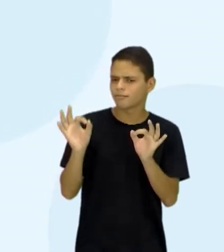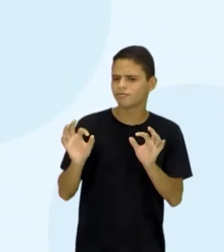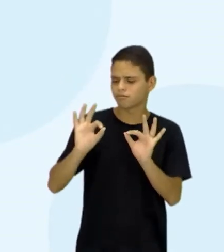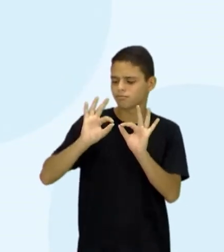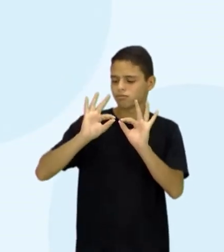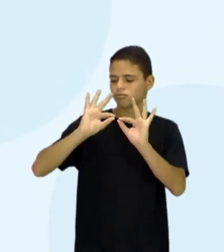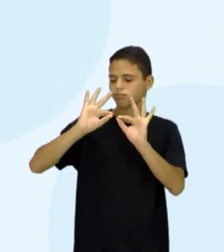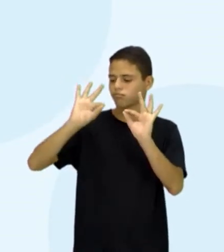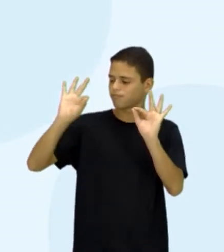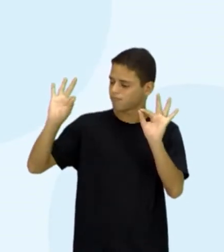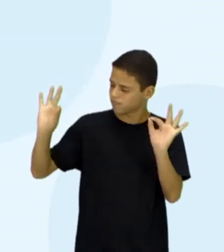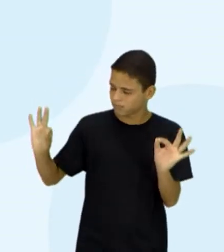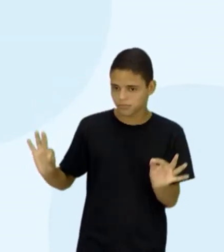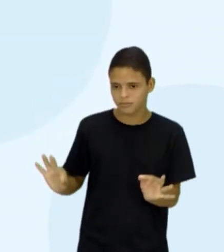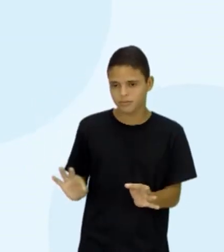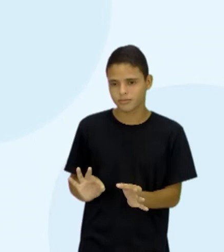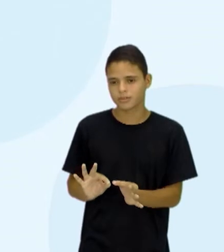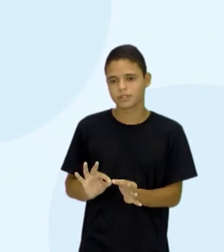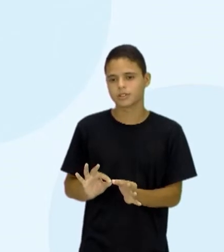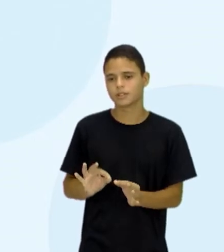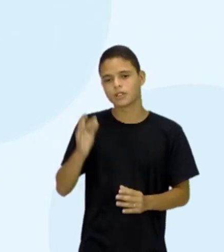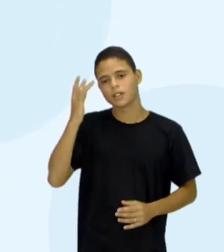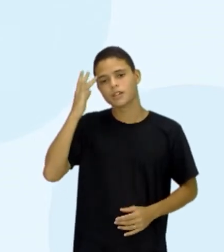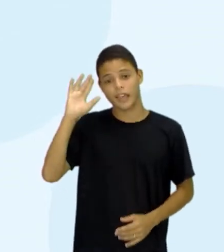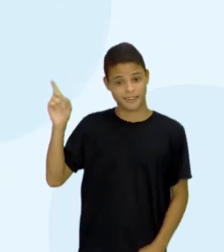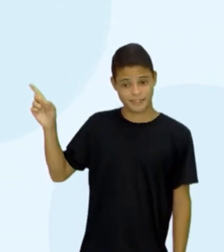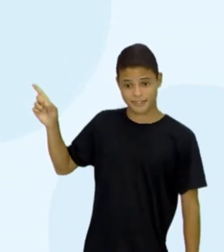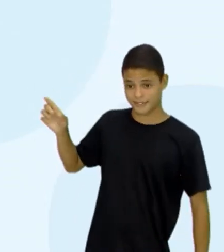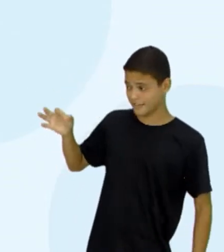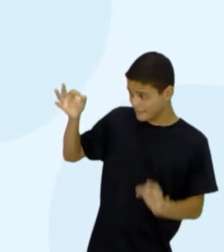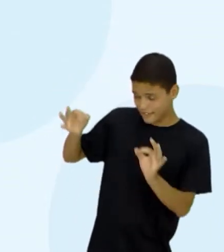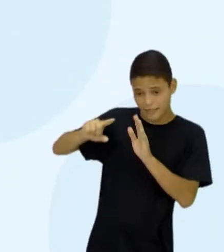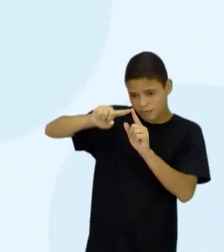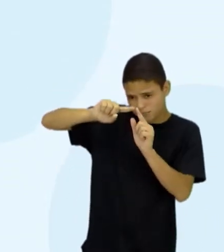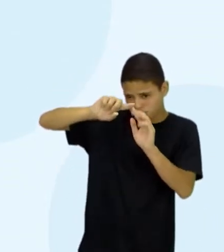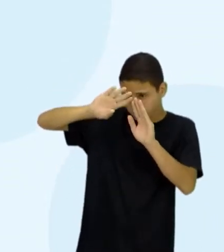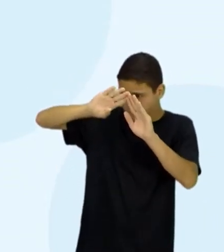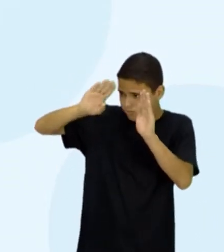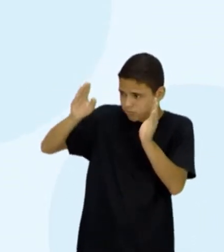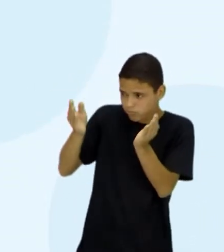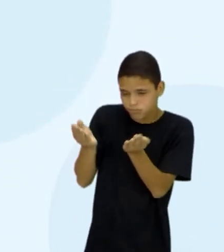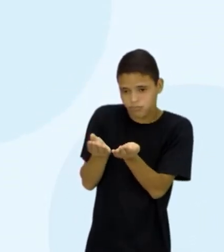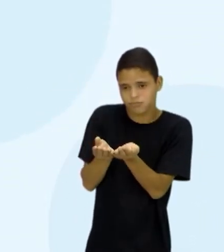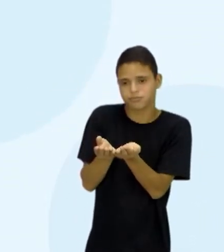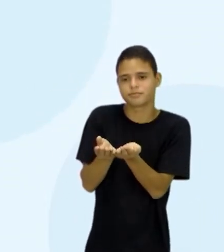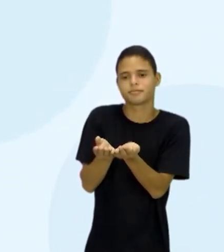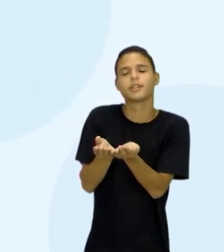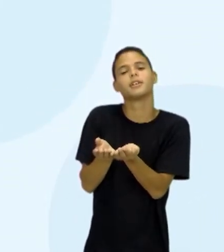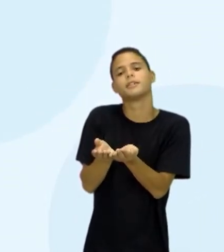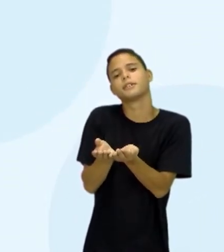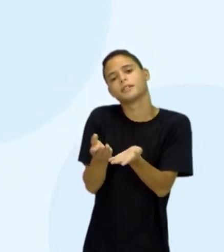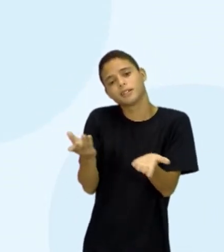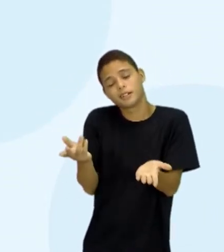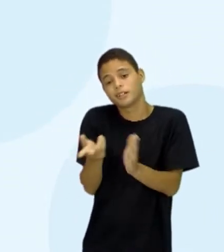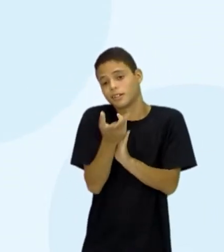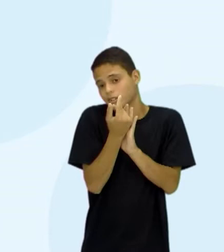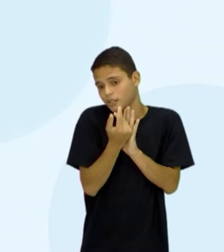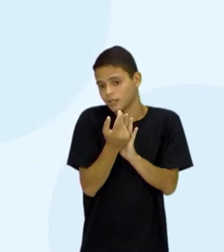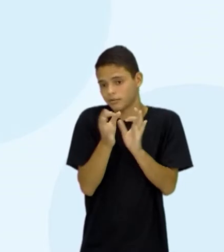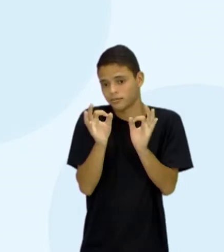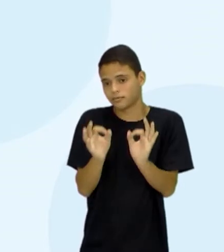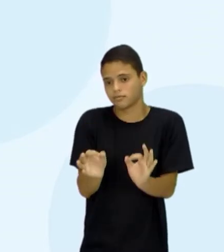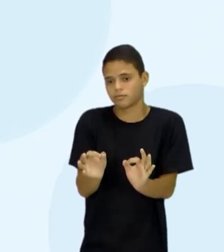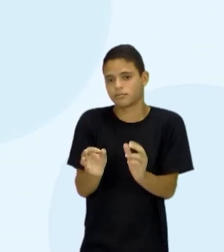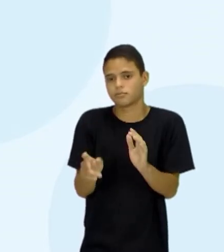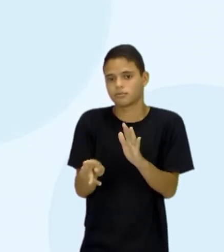por diversos motivos, você já sabe que não, né? Aí, só para você ter uma ideia, essa figura original